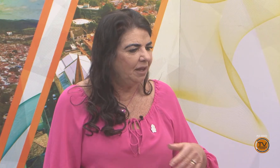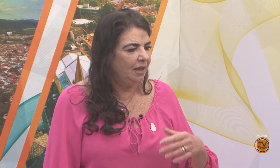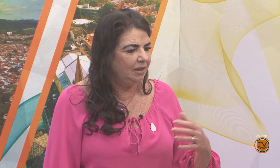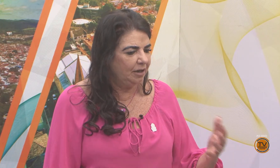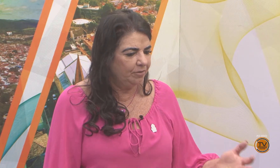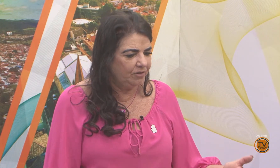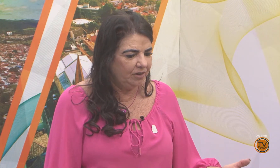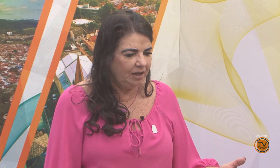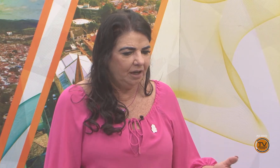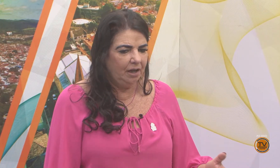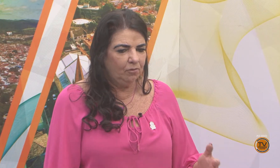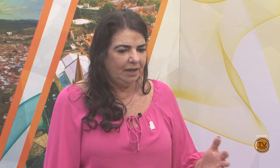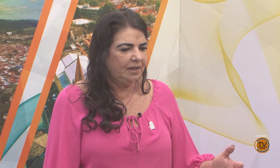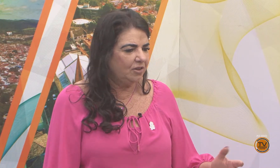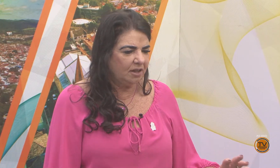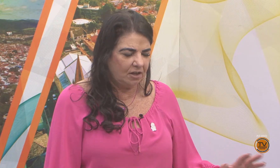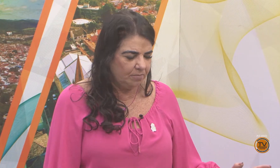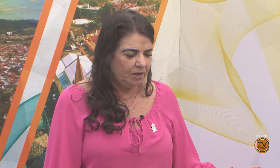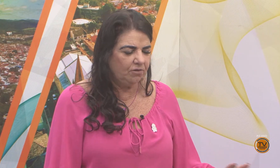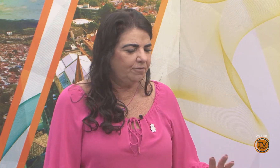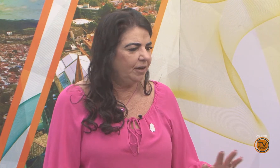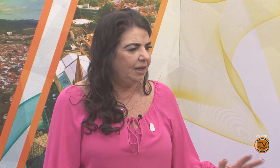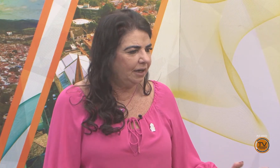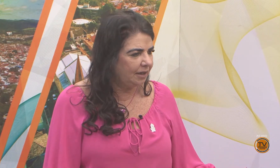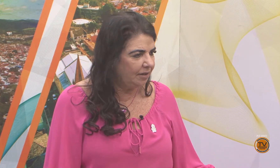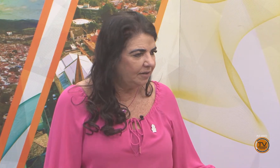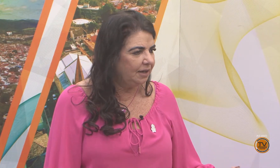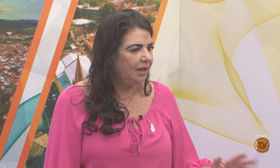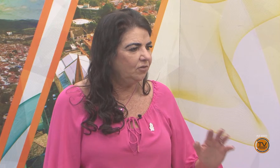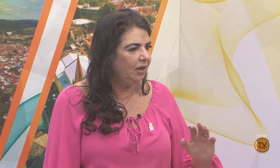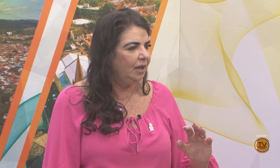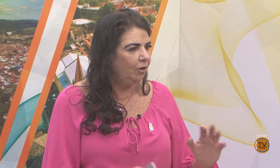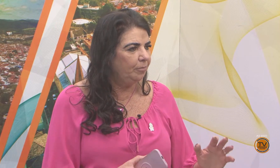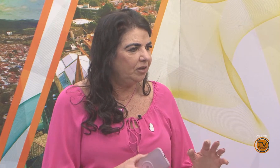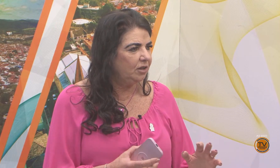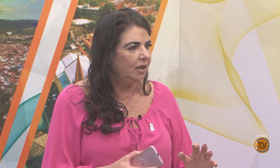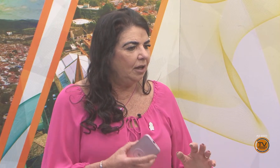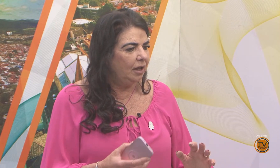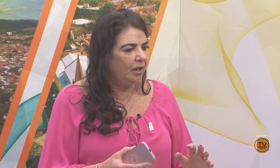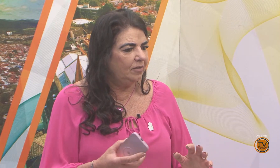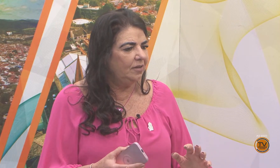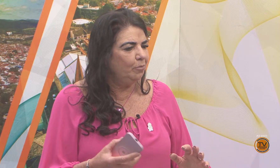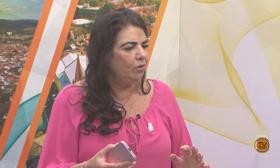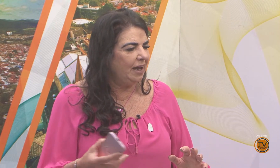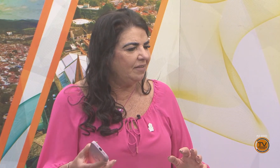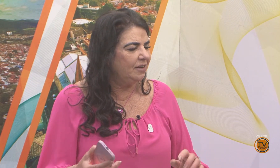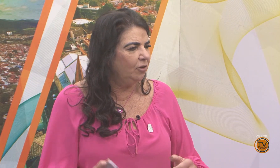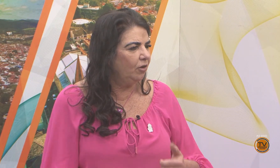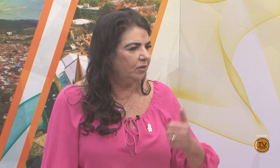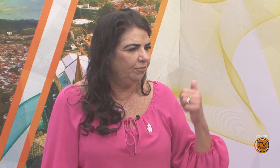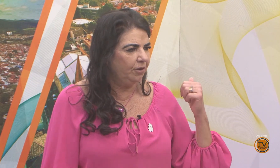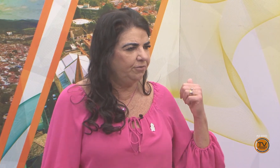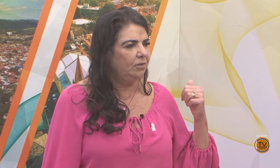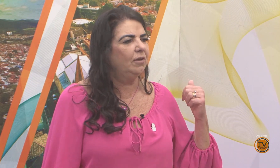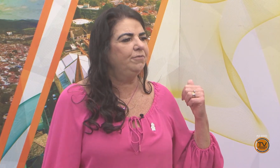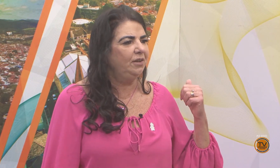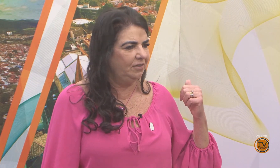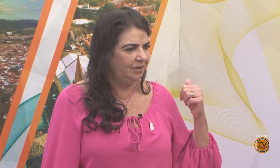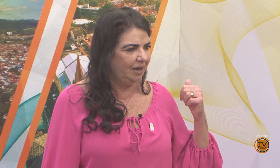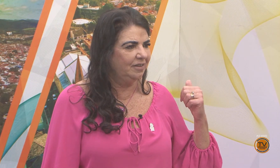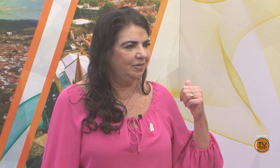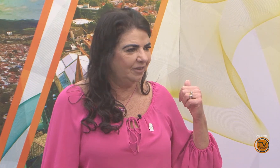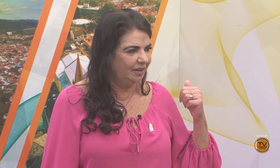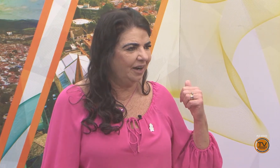né? Em termos de qualidade de atendimento, já falei, ela está excelente, realmente desembrolhar esse negócio que foi feito